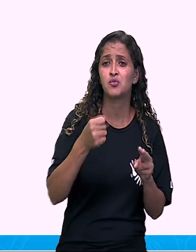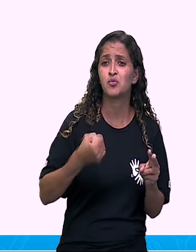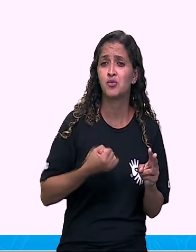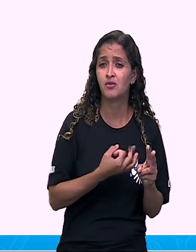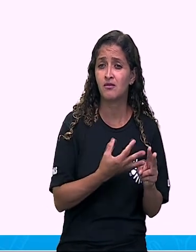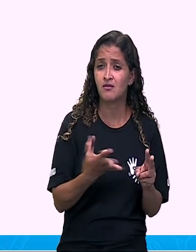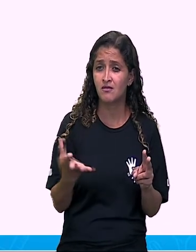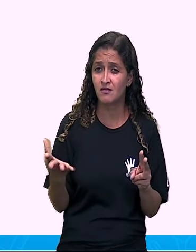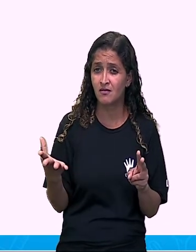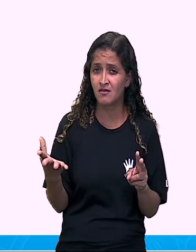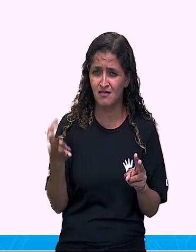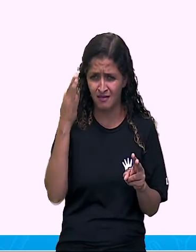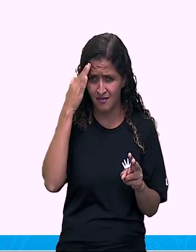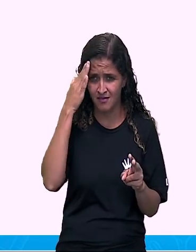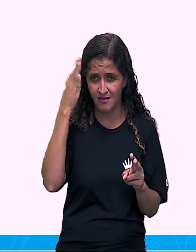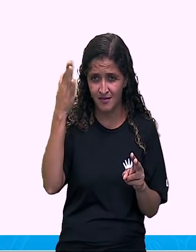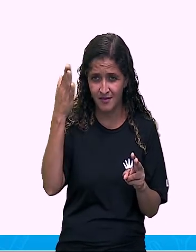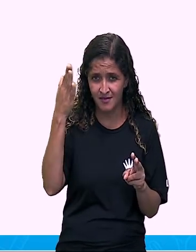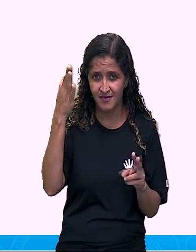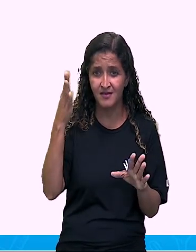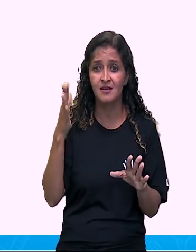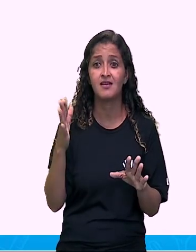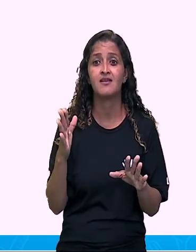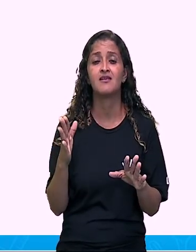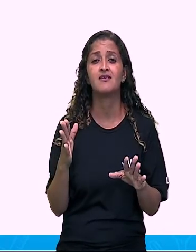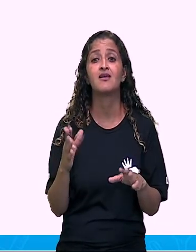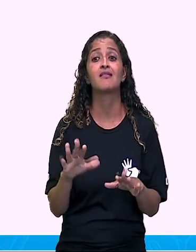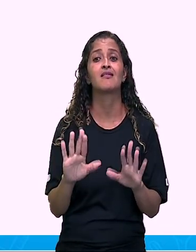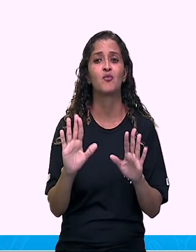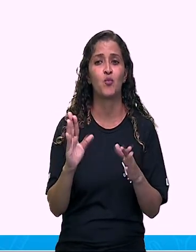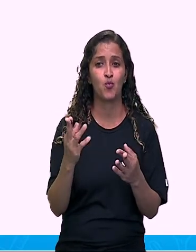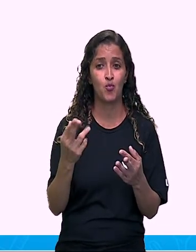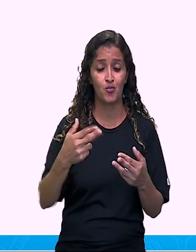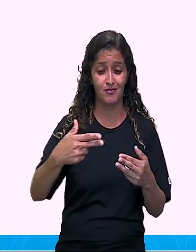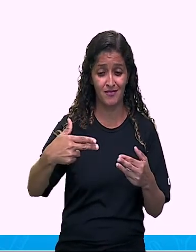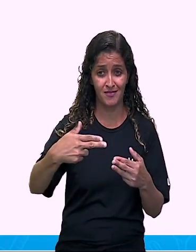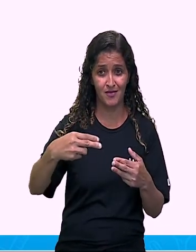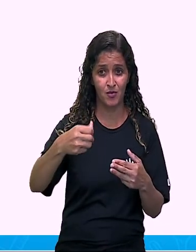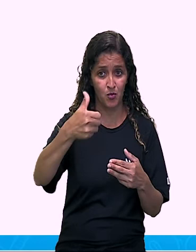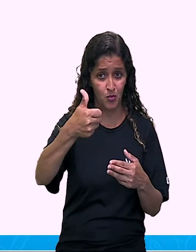uma barrinha? Então, somente uma dezena.